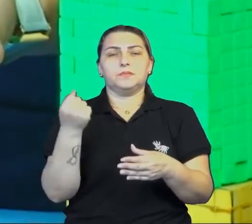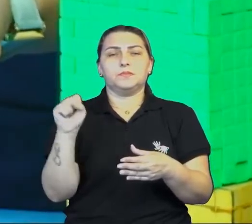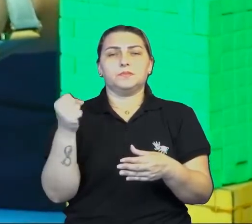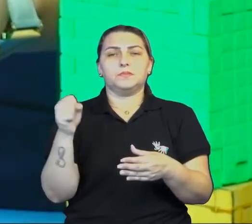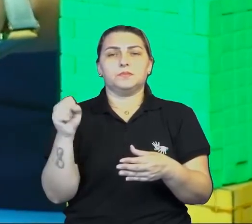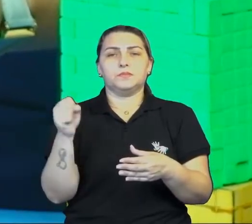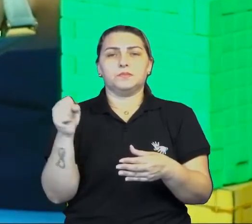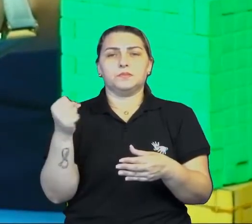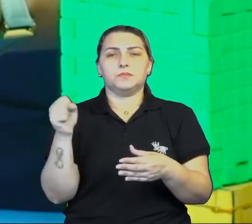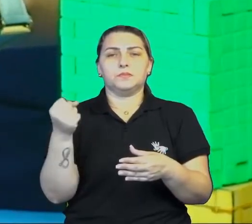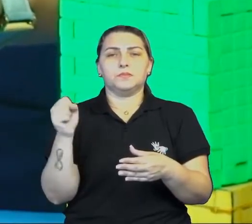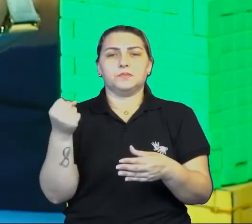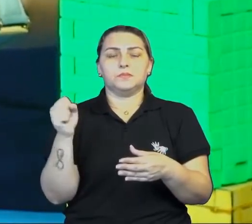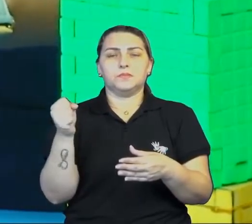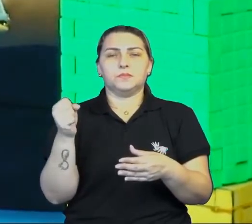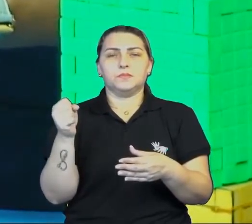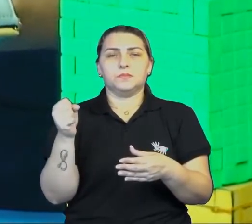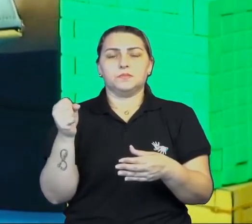7,